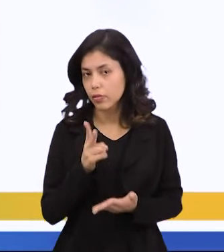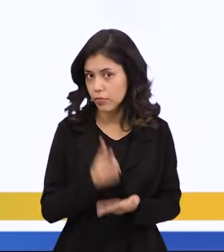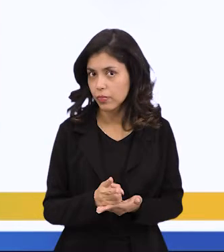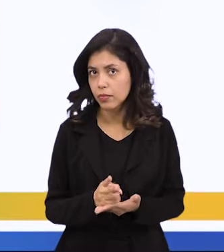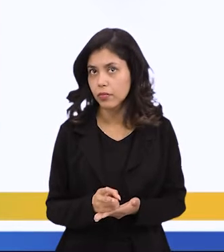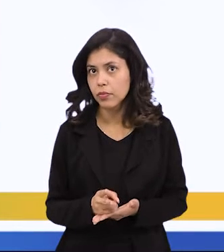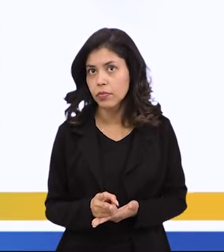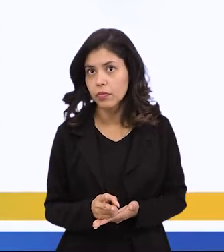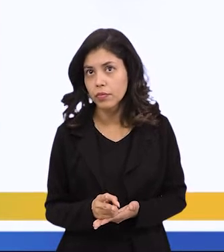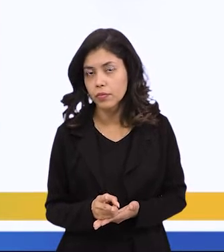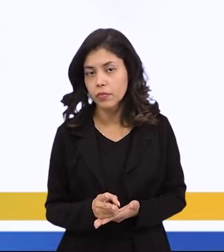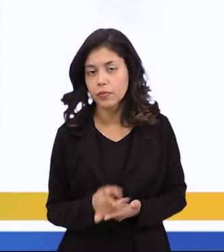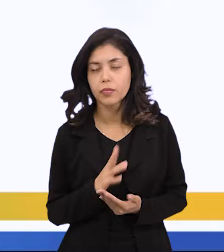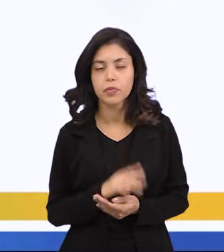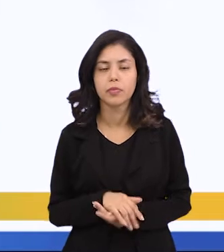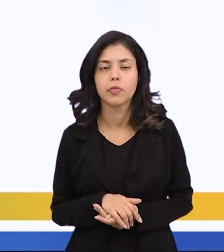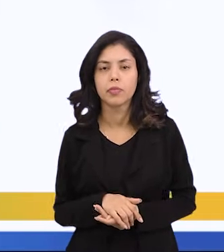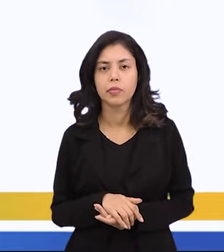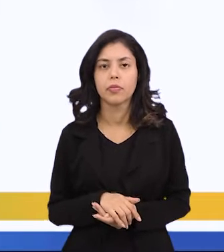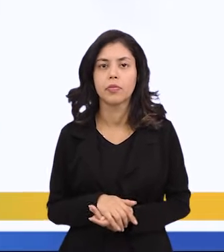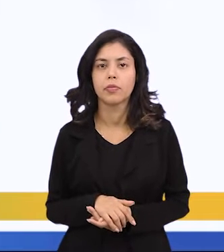sempre esse